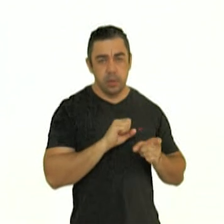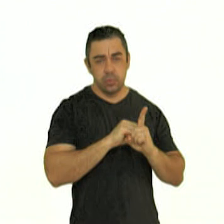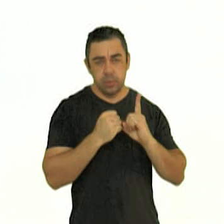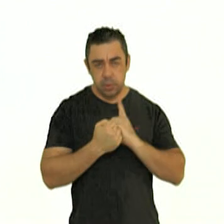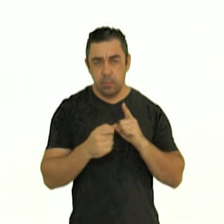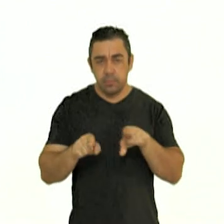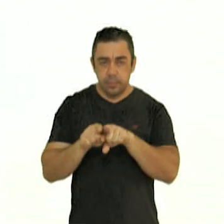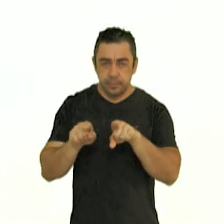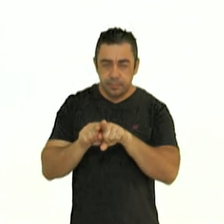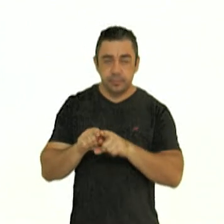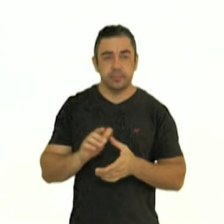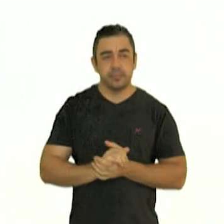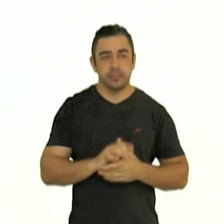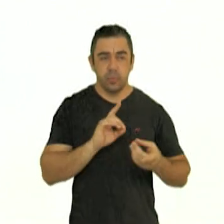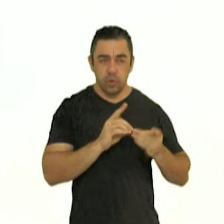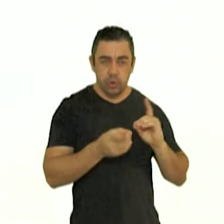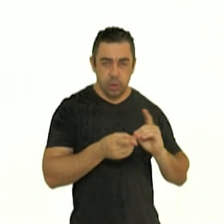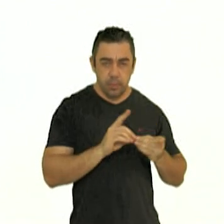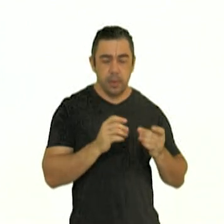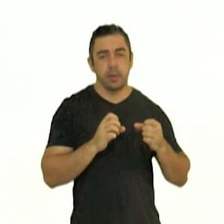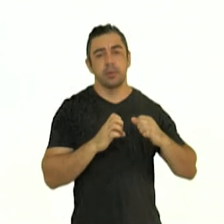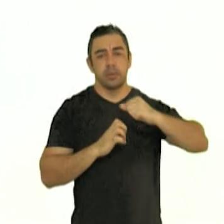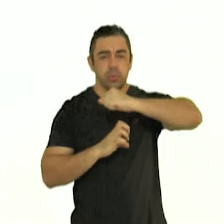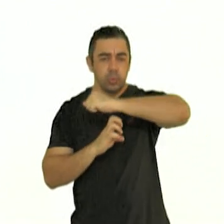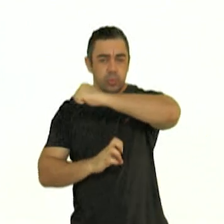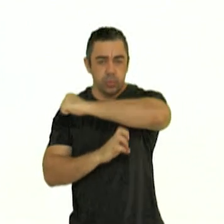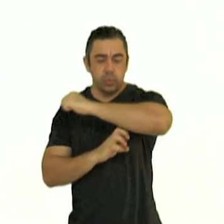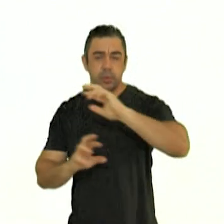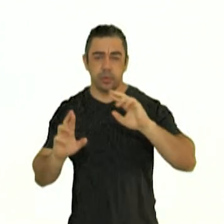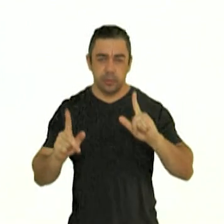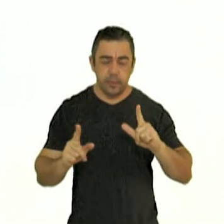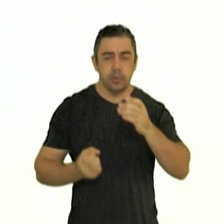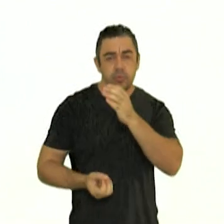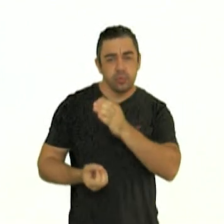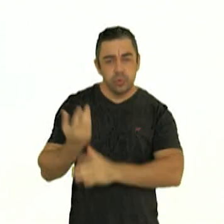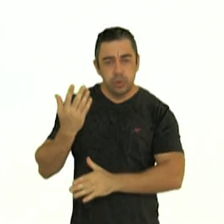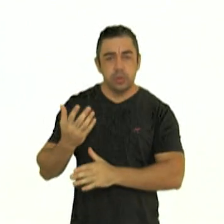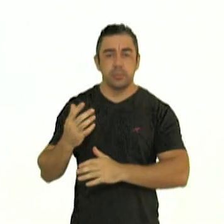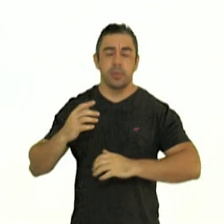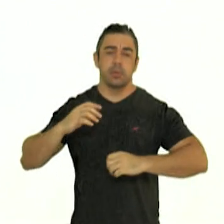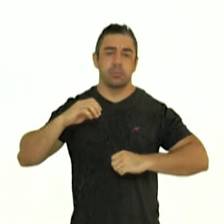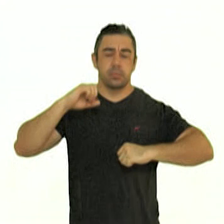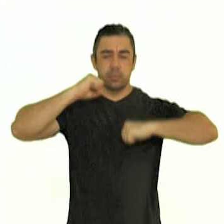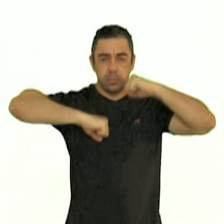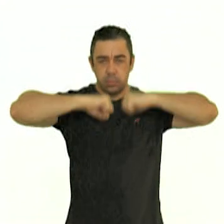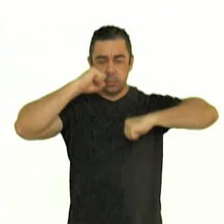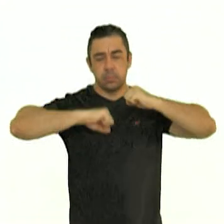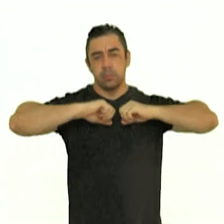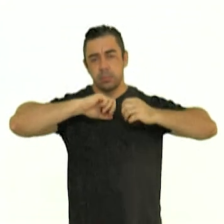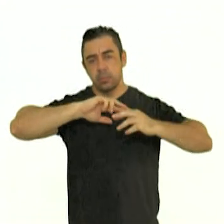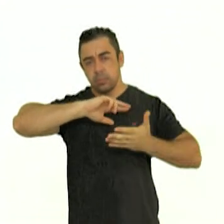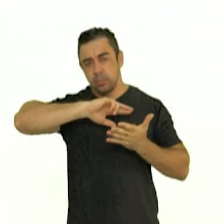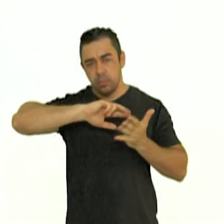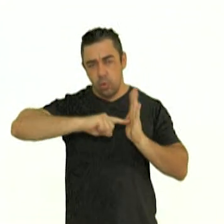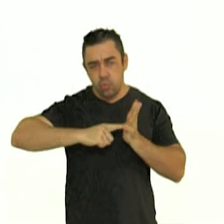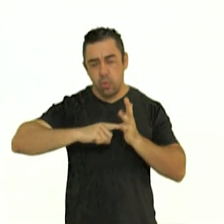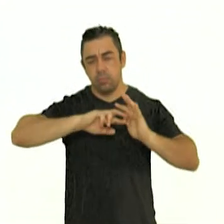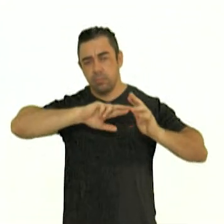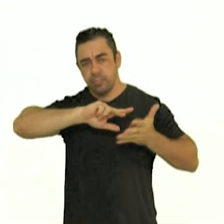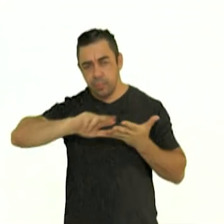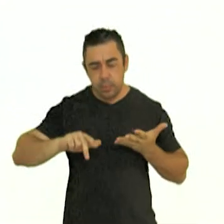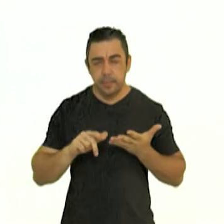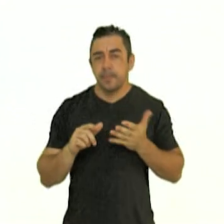também. A dinâmica de infraestrutura é diferenciada, o surgimento das máquinas, né? Então, essa relação socioespacial ela